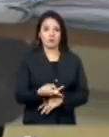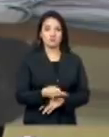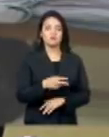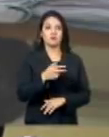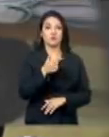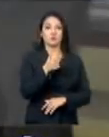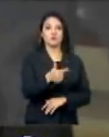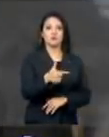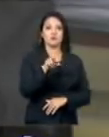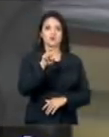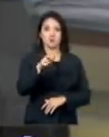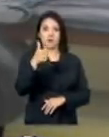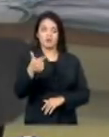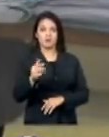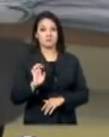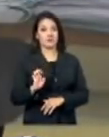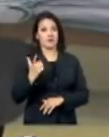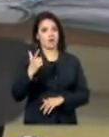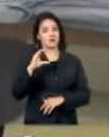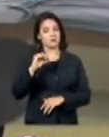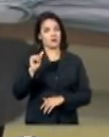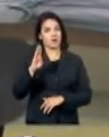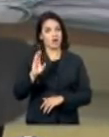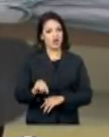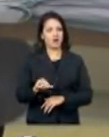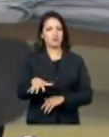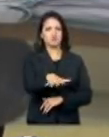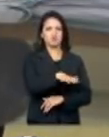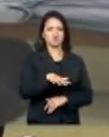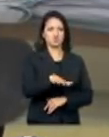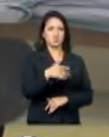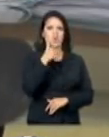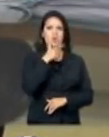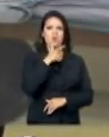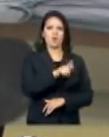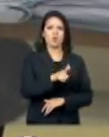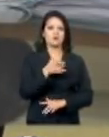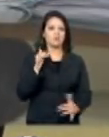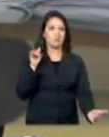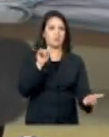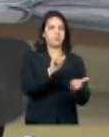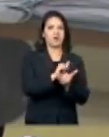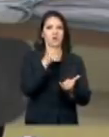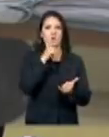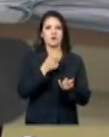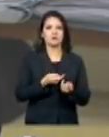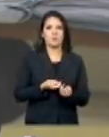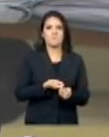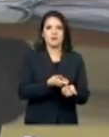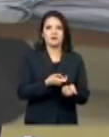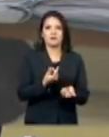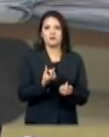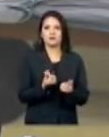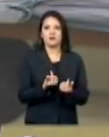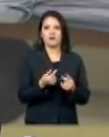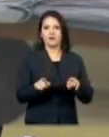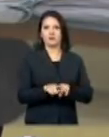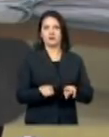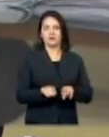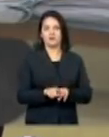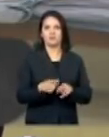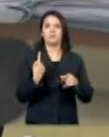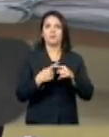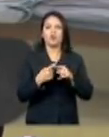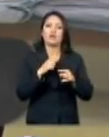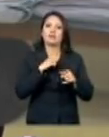iscados que obtiveram a condição de anistiado porque foram licenciadas da aeronáutica com base na portaria